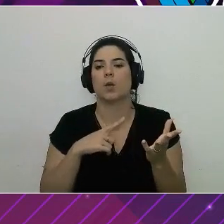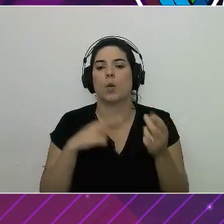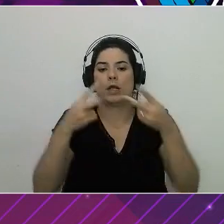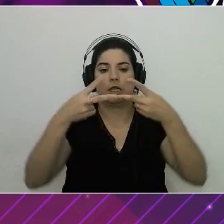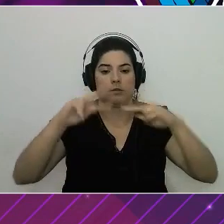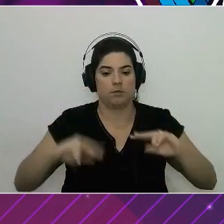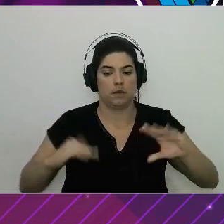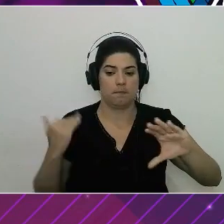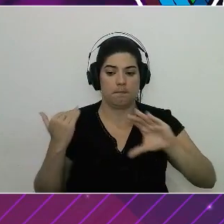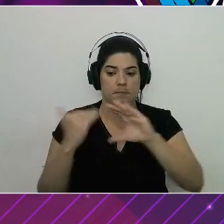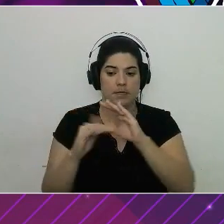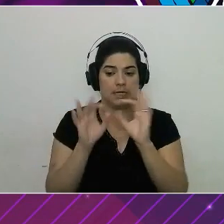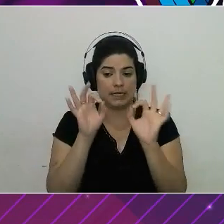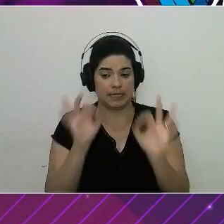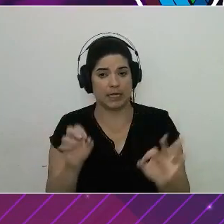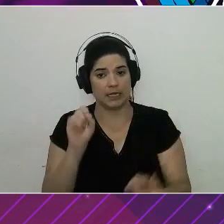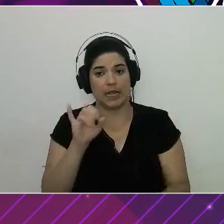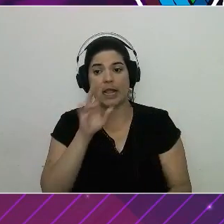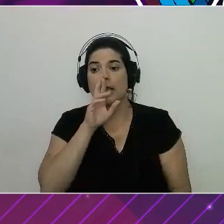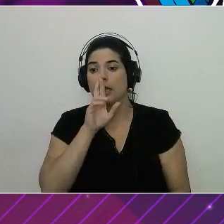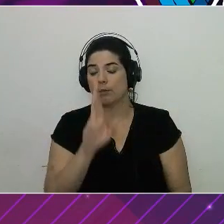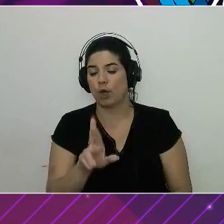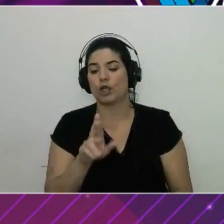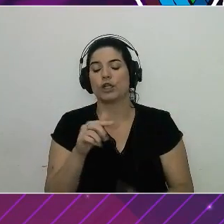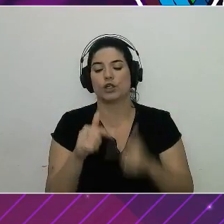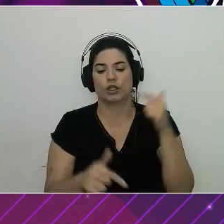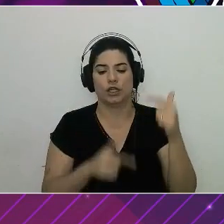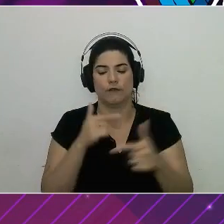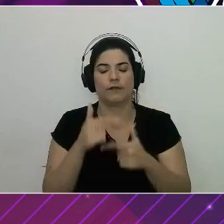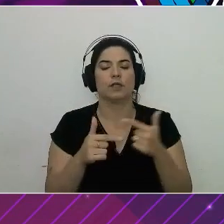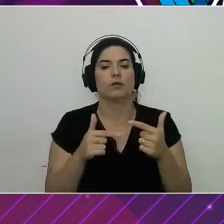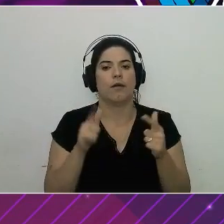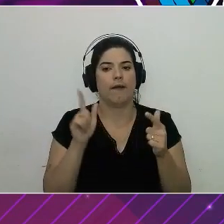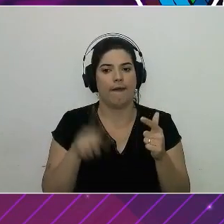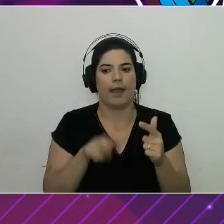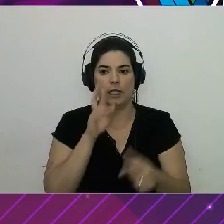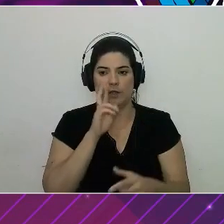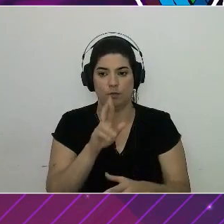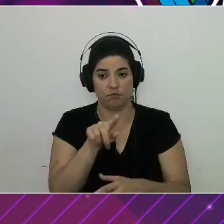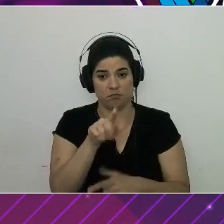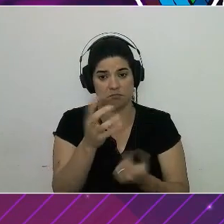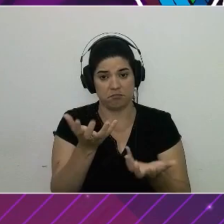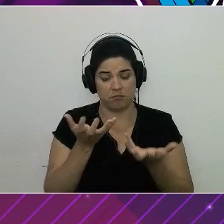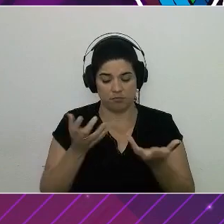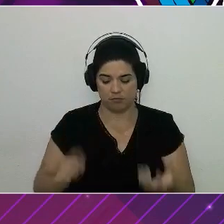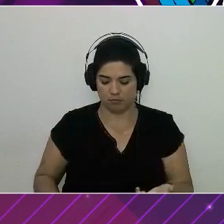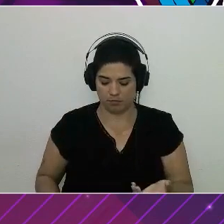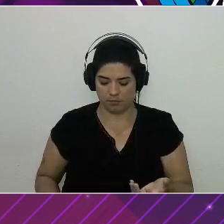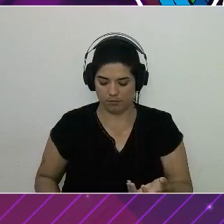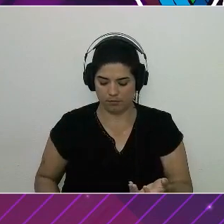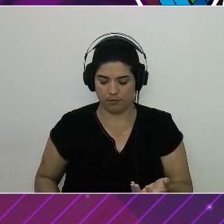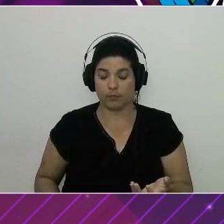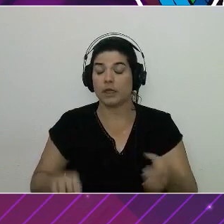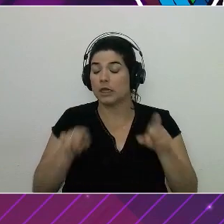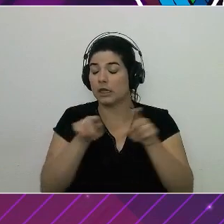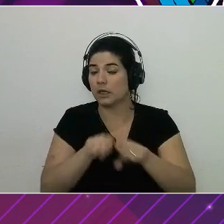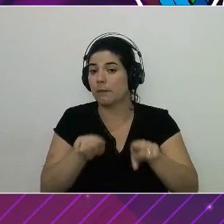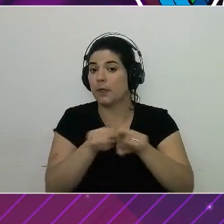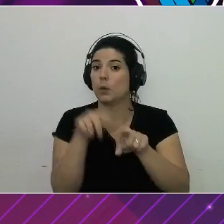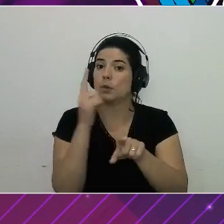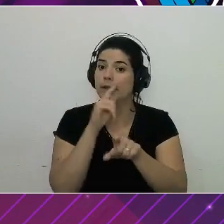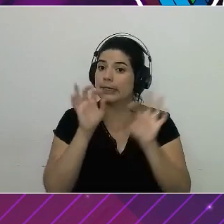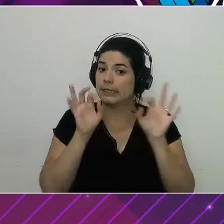corretamente, se a resposta daquele serviço externo é a resposta que você espera. Você consegue, inclusive, fazer testes